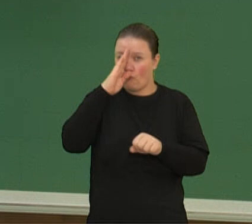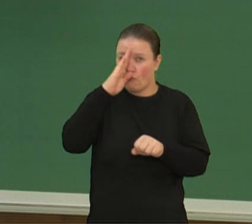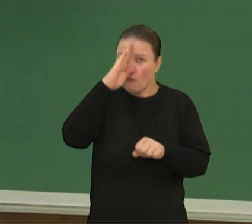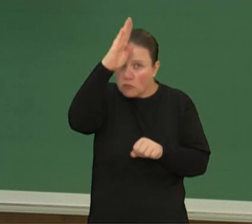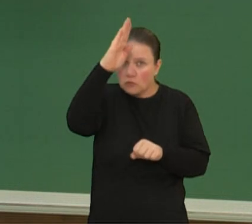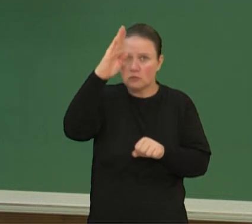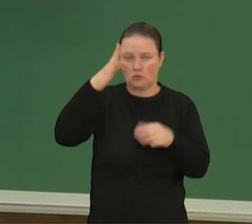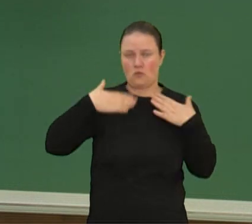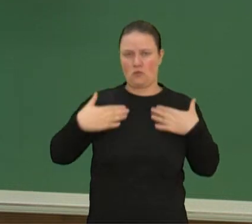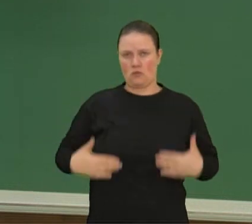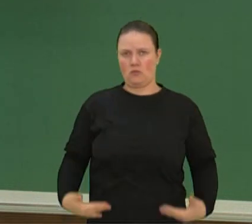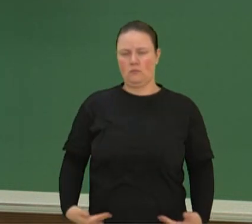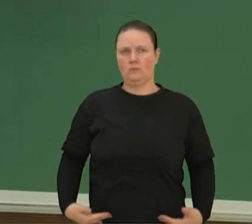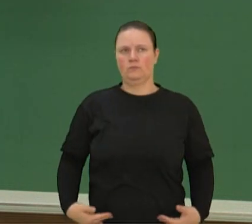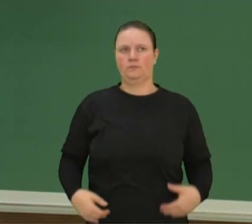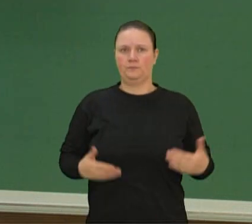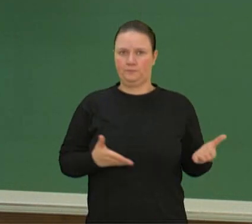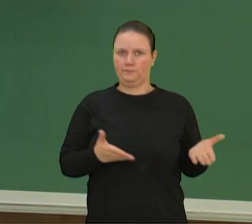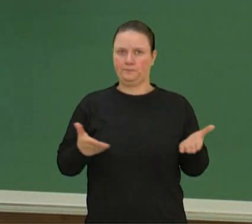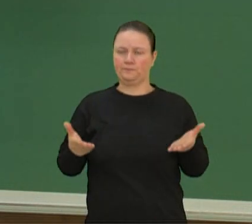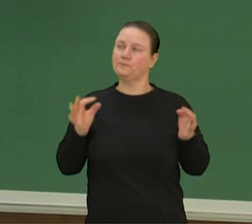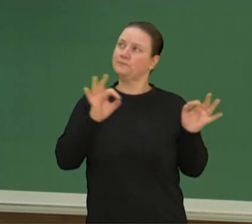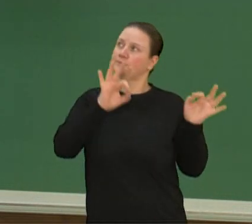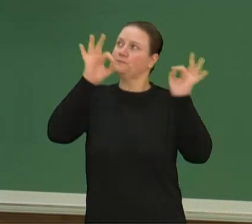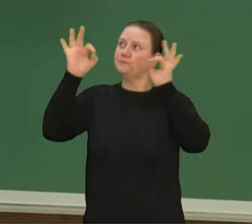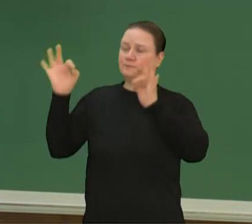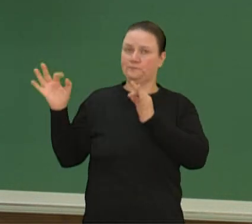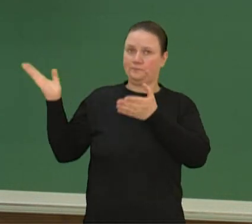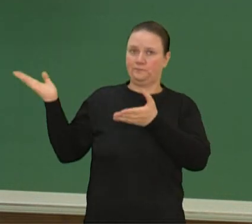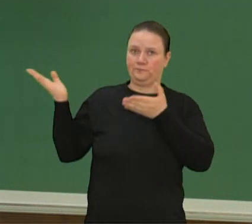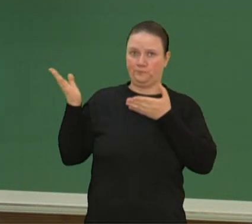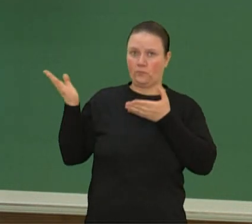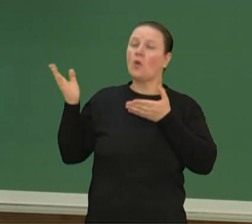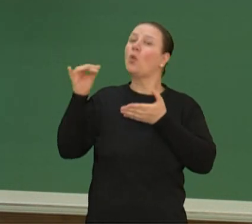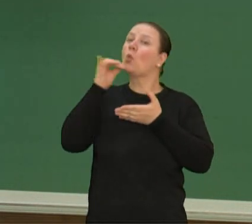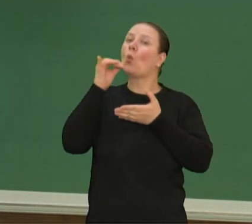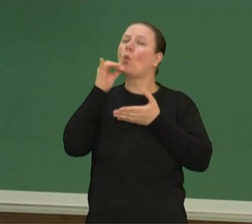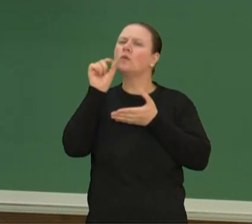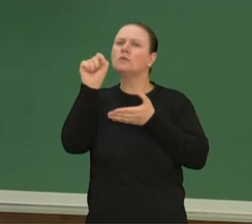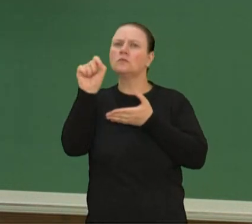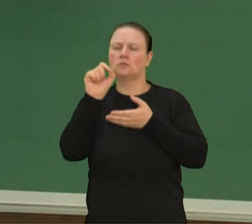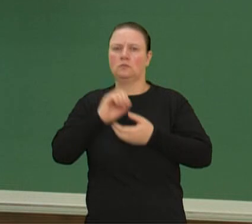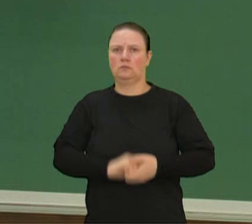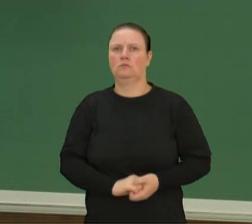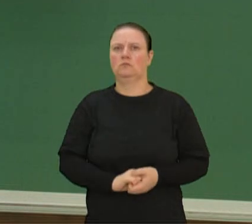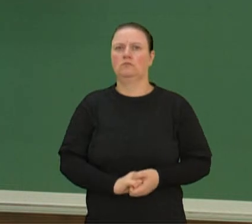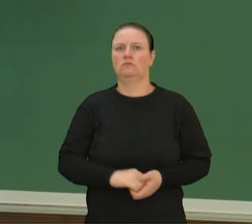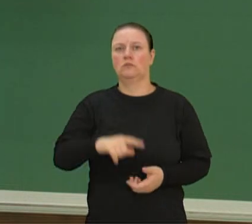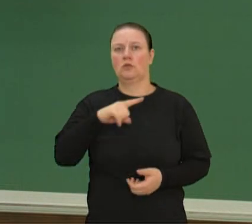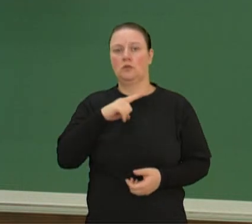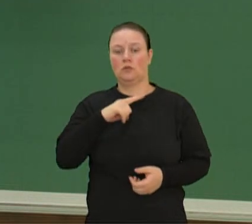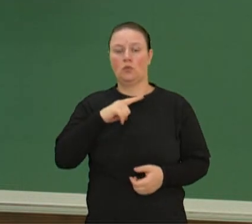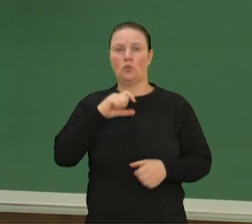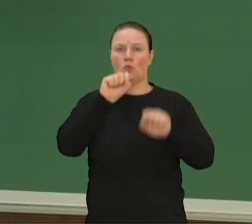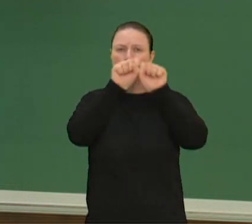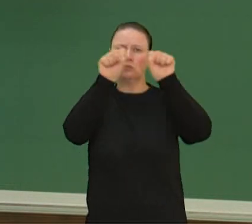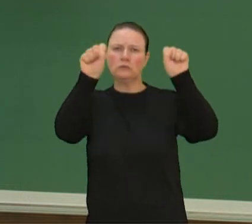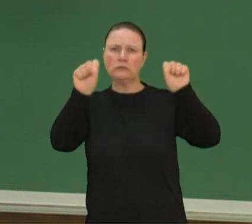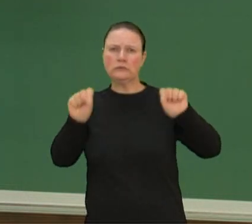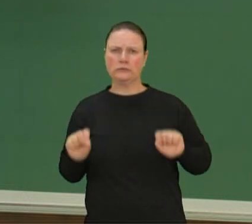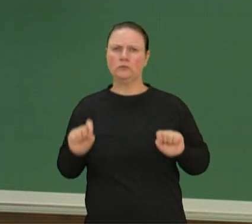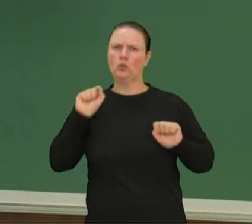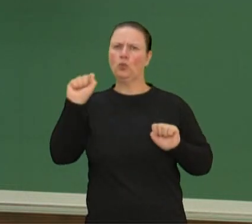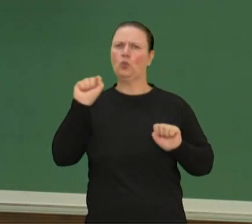falar. Aqui nesse quadro nós temos um exemplo, então, desses sistemas